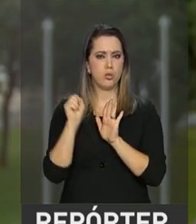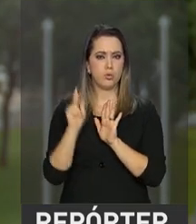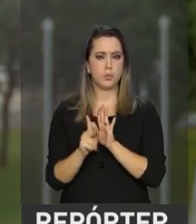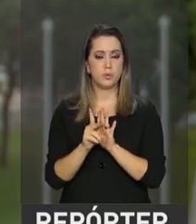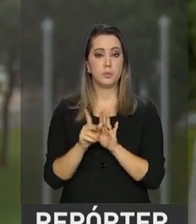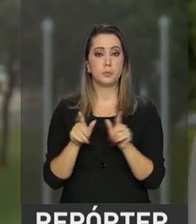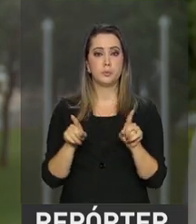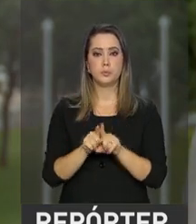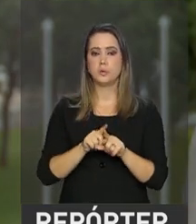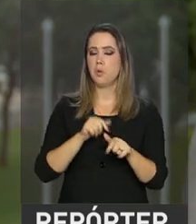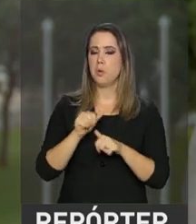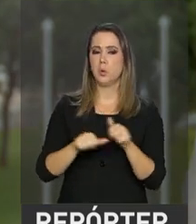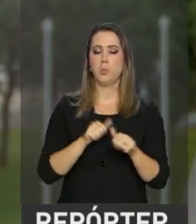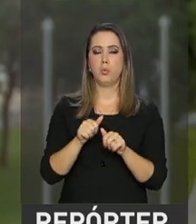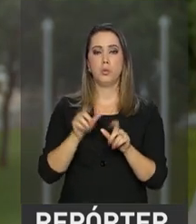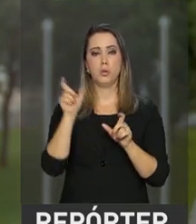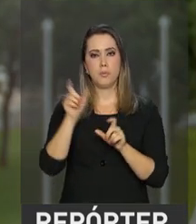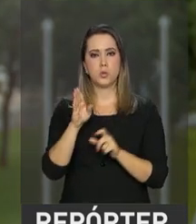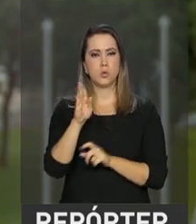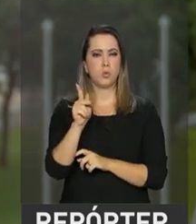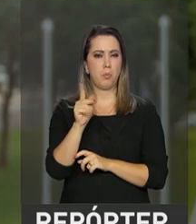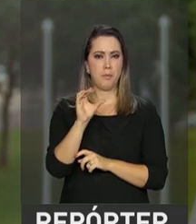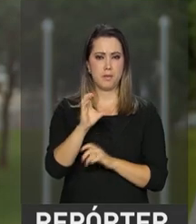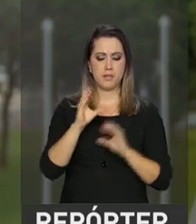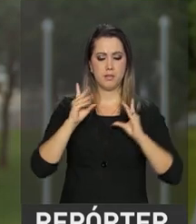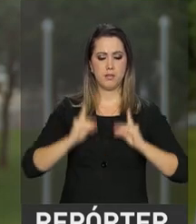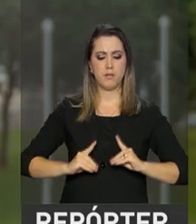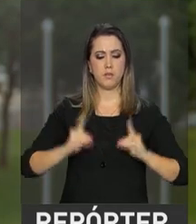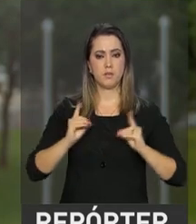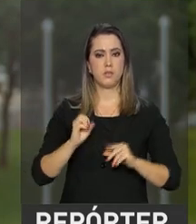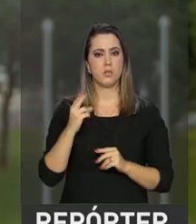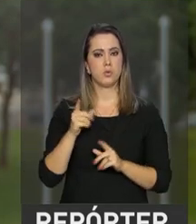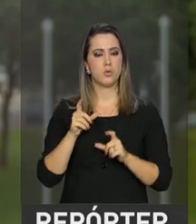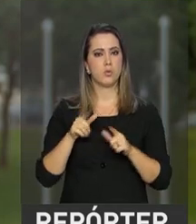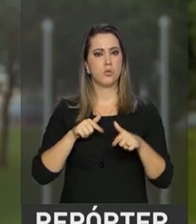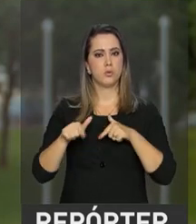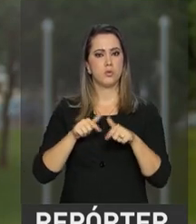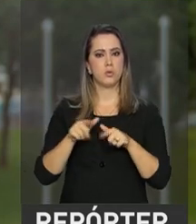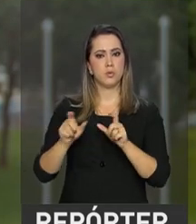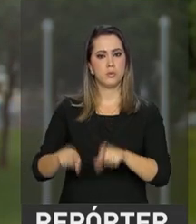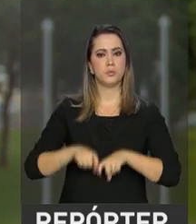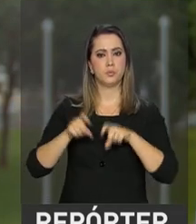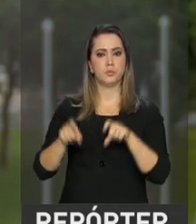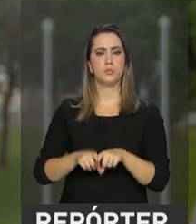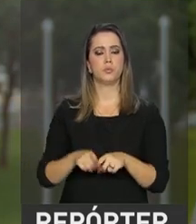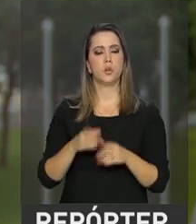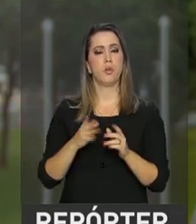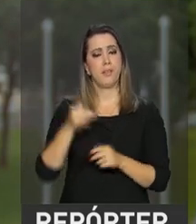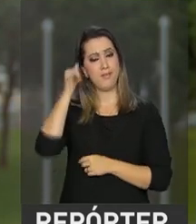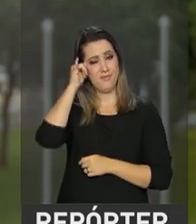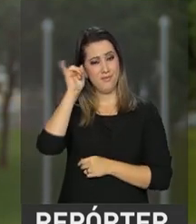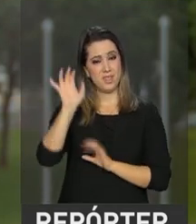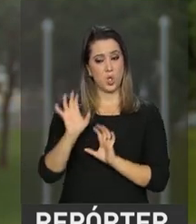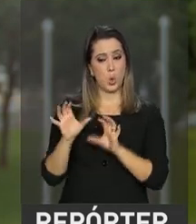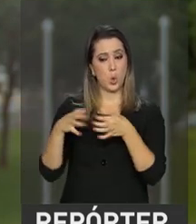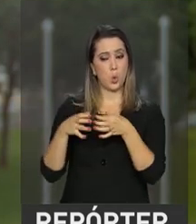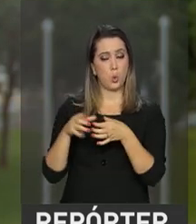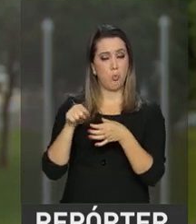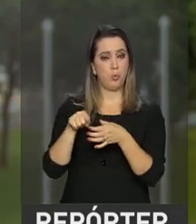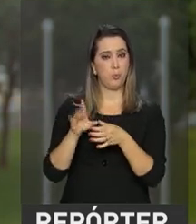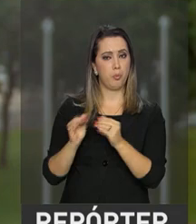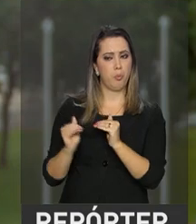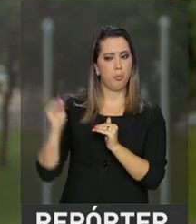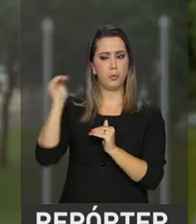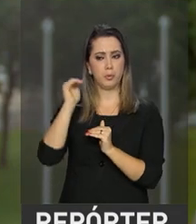benefício por ser deficiente ou trabalhador rural. A reforma combate privilégios. Aliás, para que